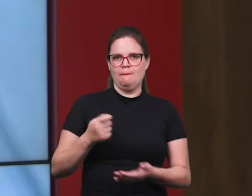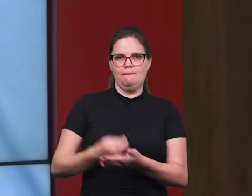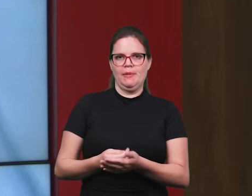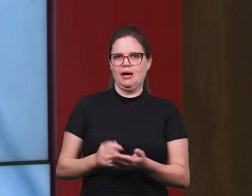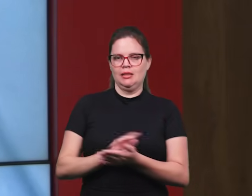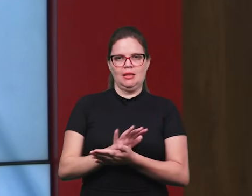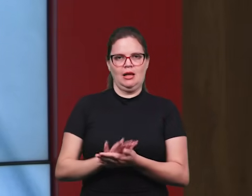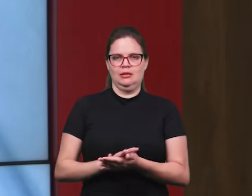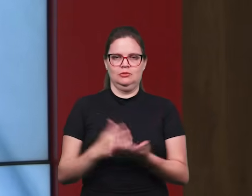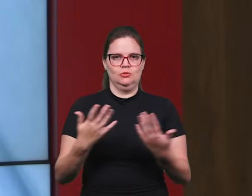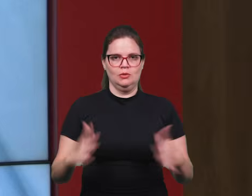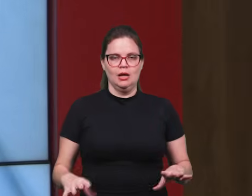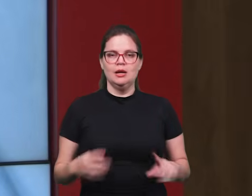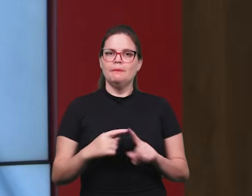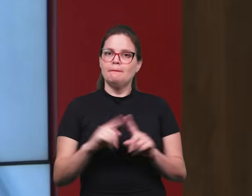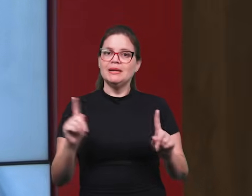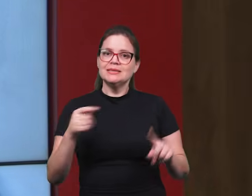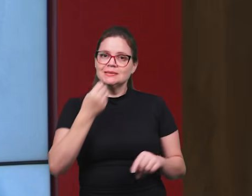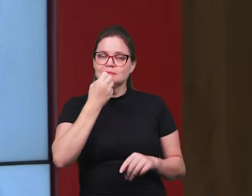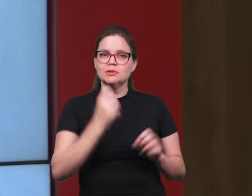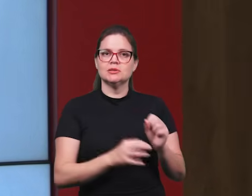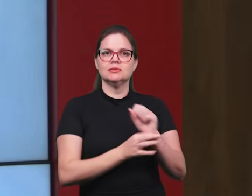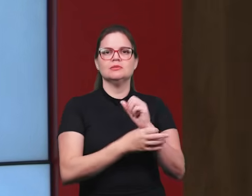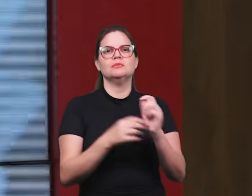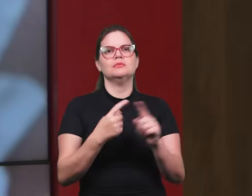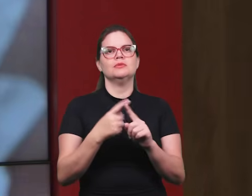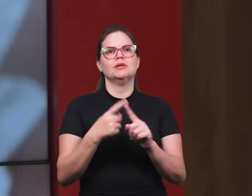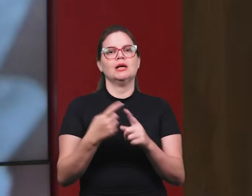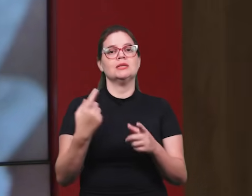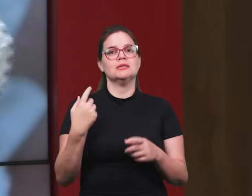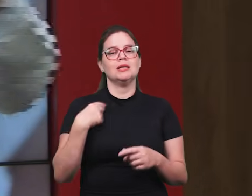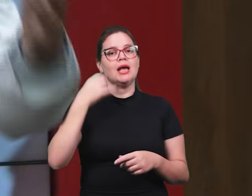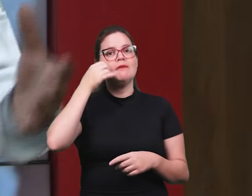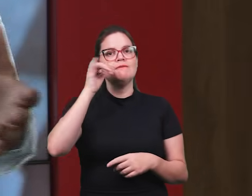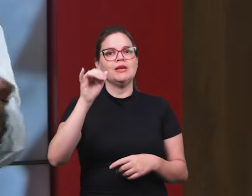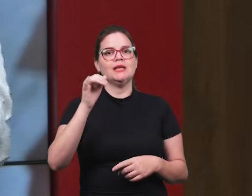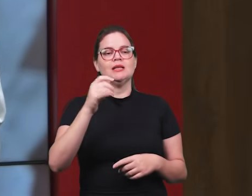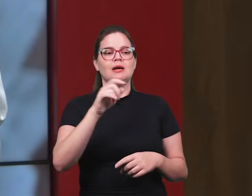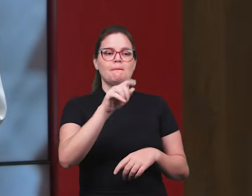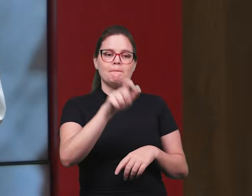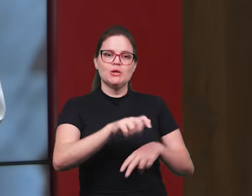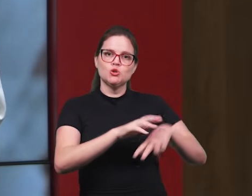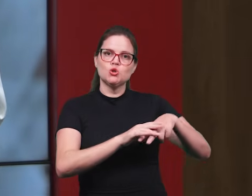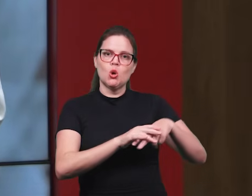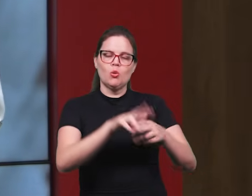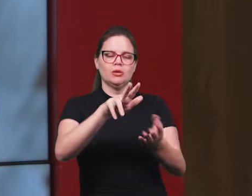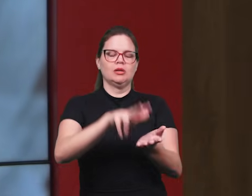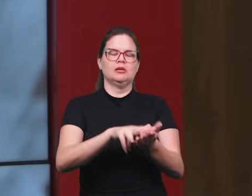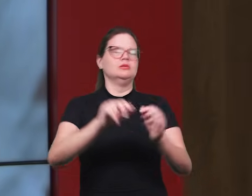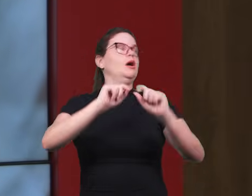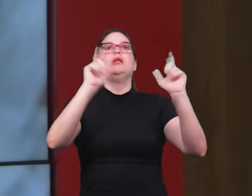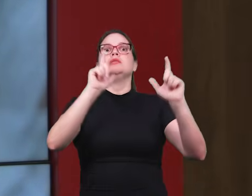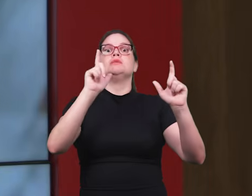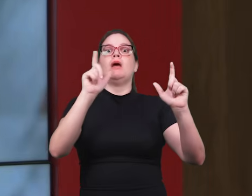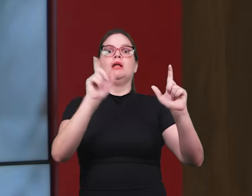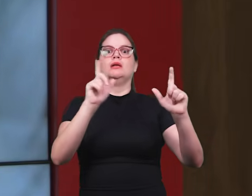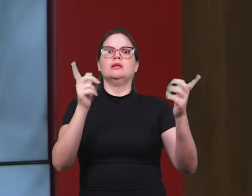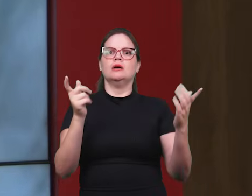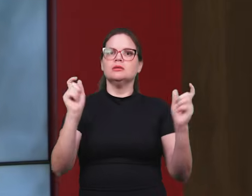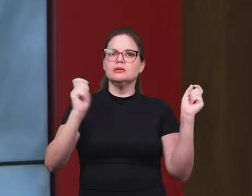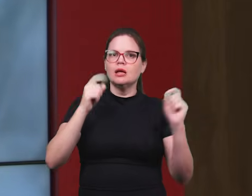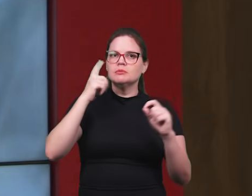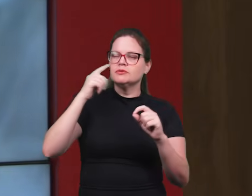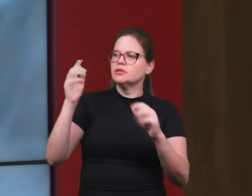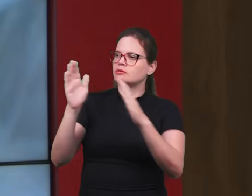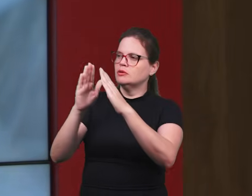e é economicidade. Porque você evita aquelas histórias do paciente despertar durante a anestesia. Sim. Então, você tem um índice ali de 0